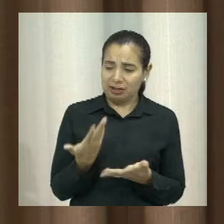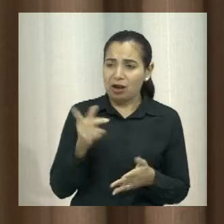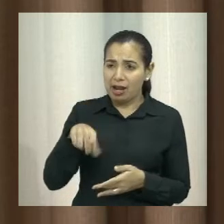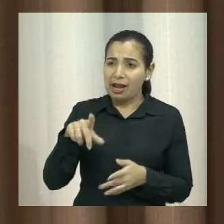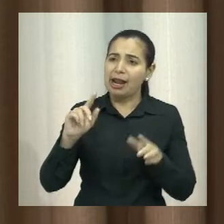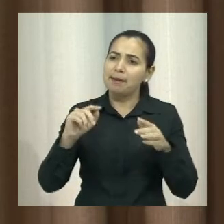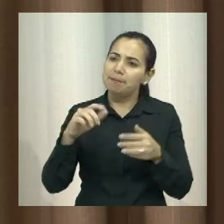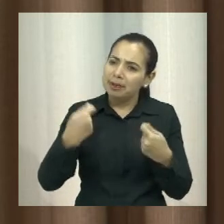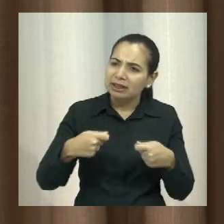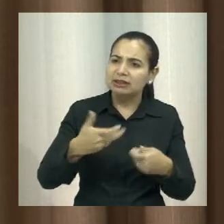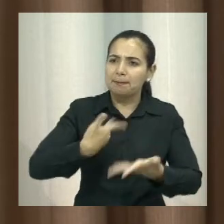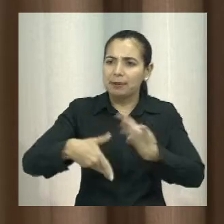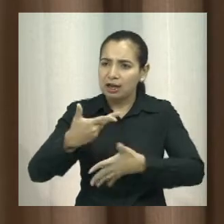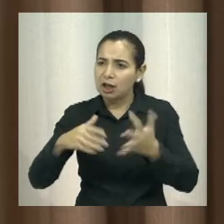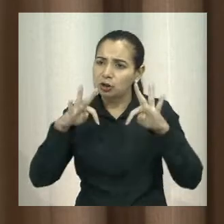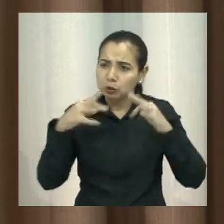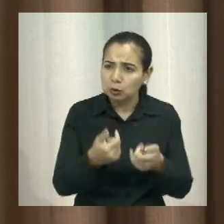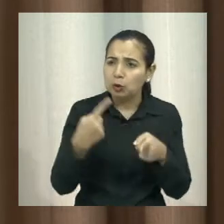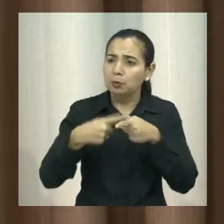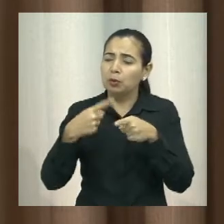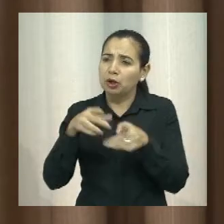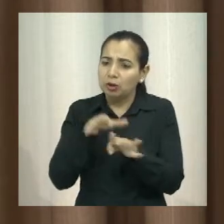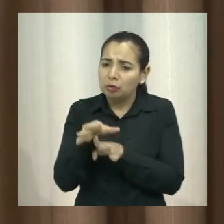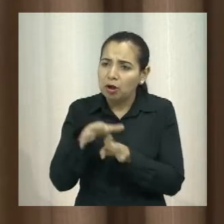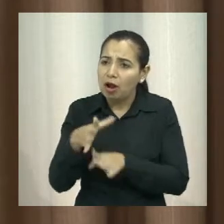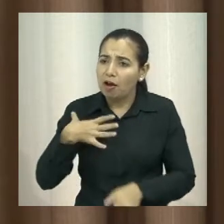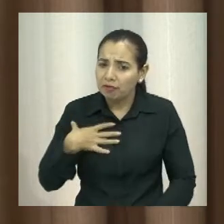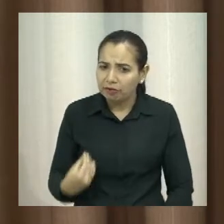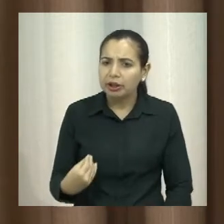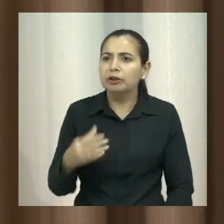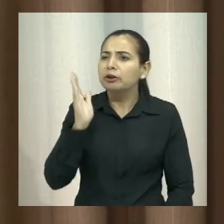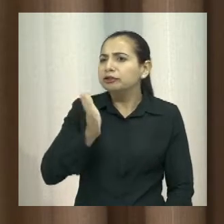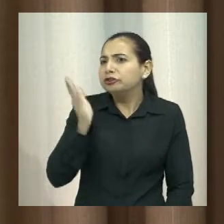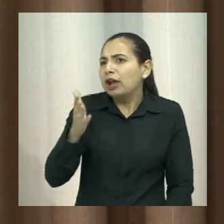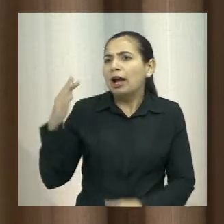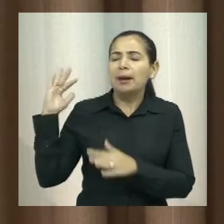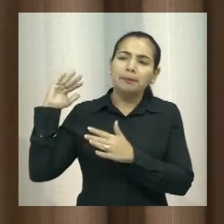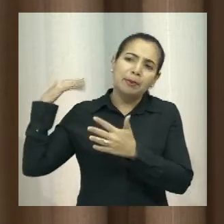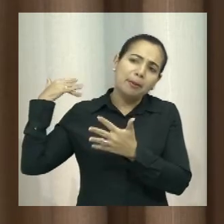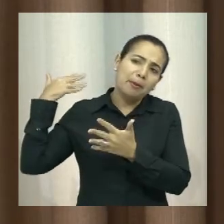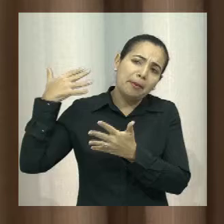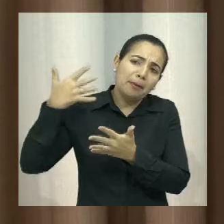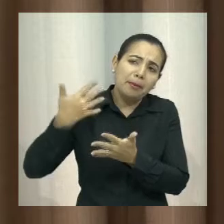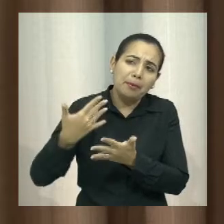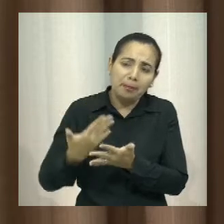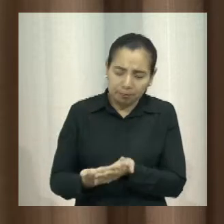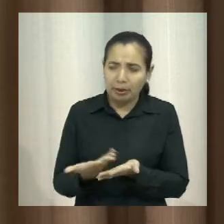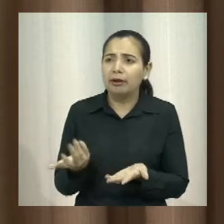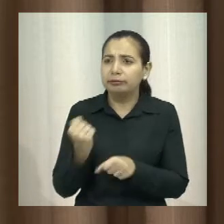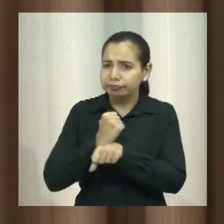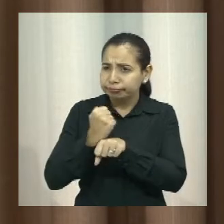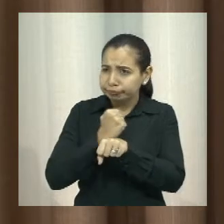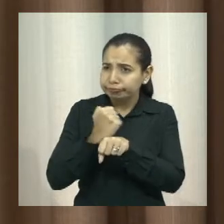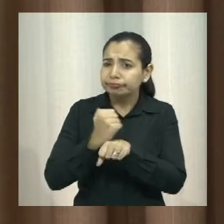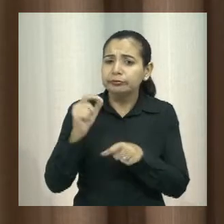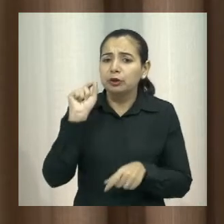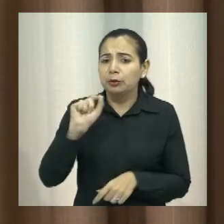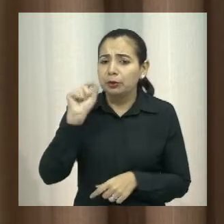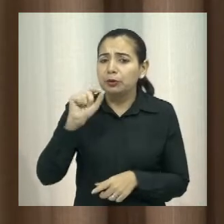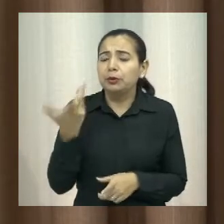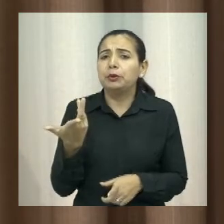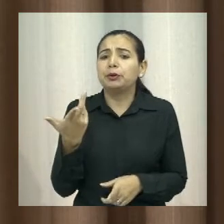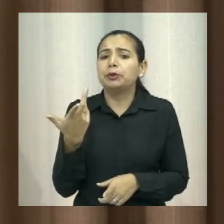esse é um assunto que, quando a gente trata da orientação do filho, já se foi há décadas, né? Apenas a importância de você